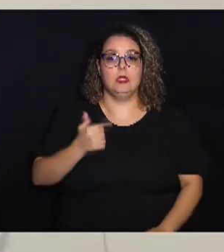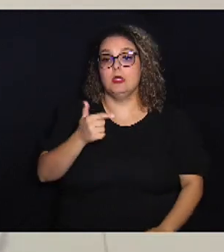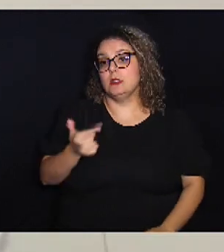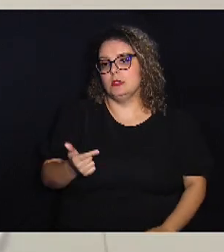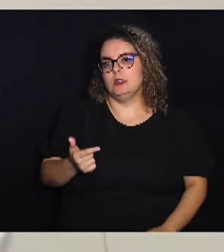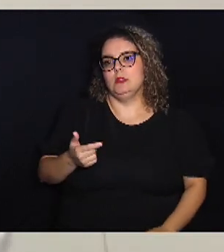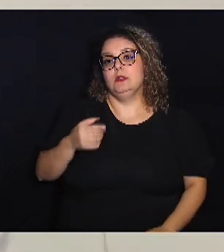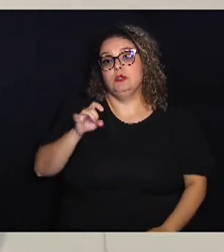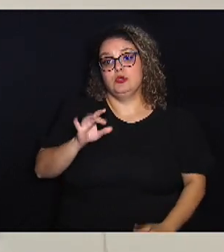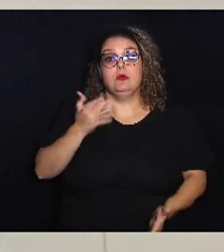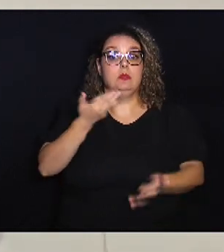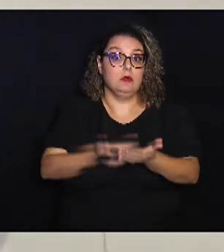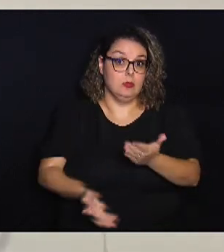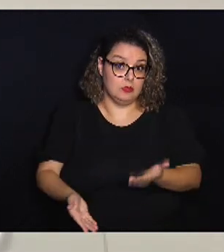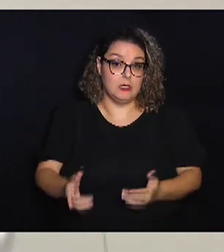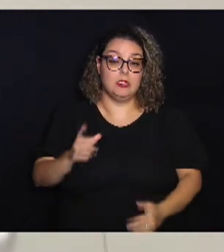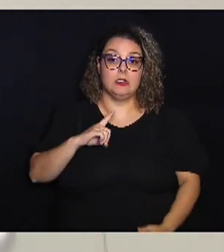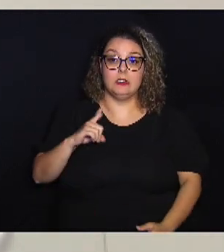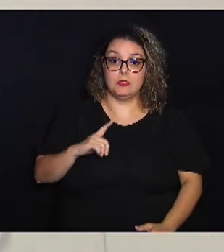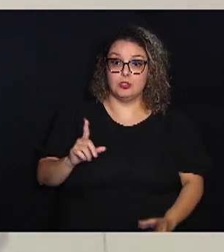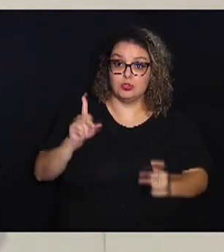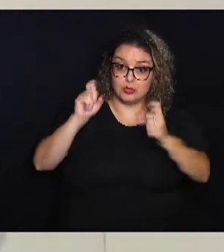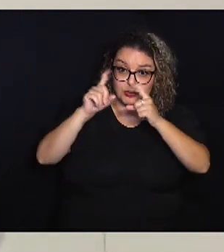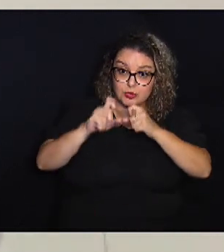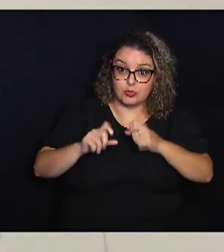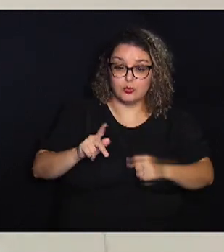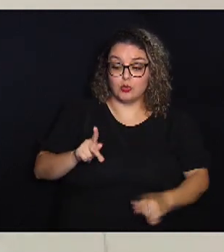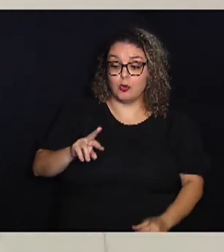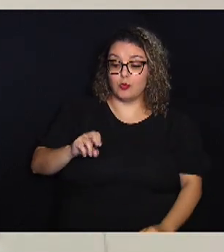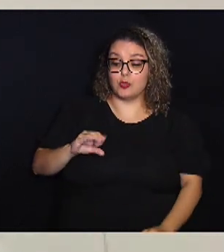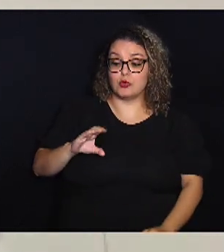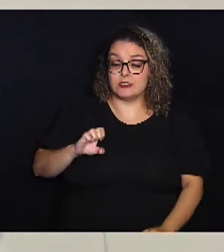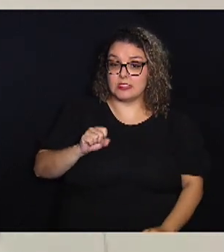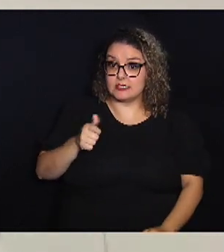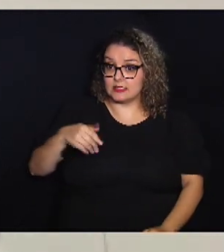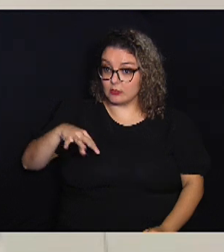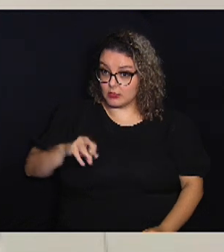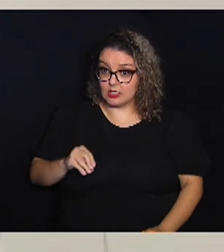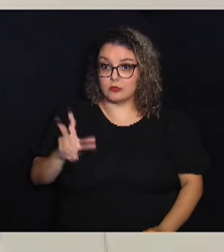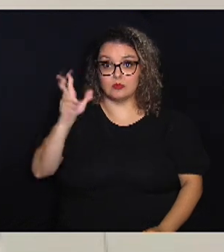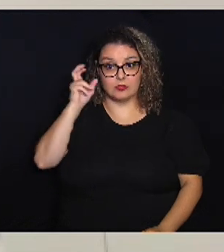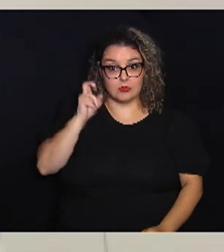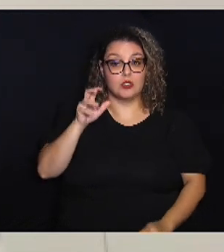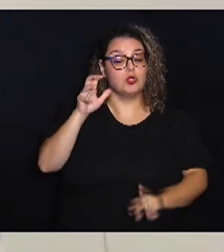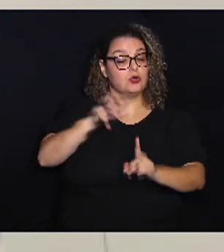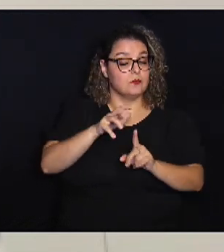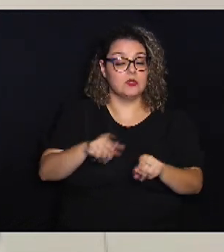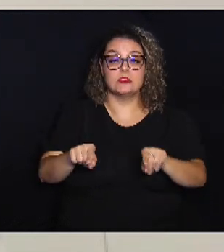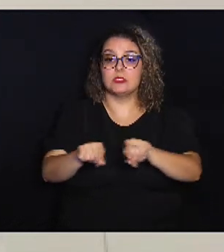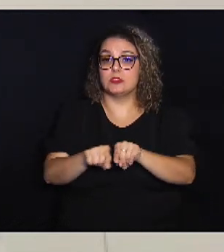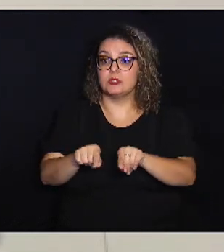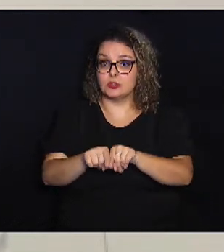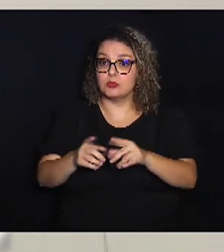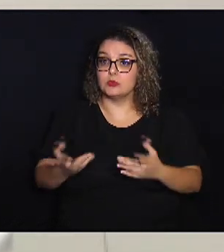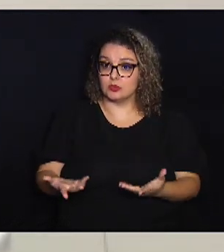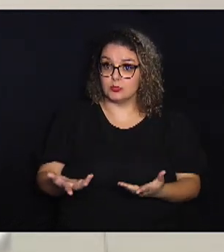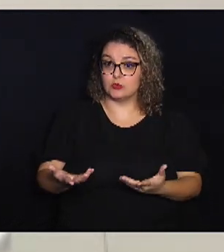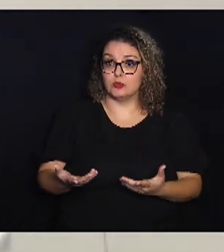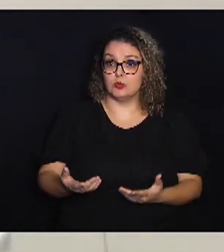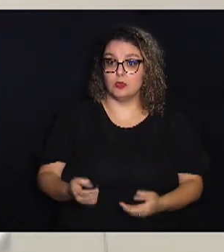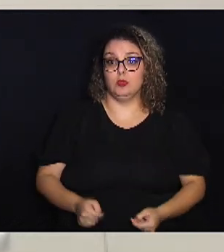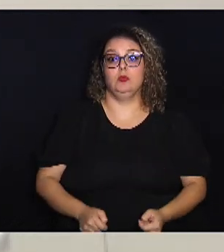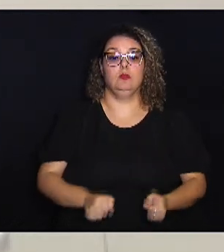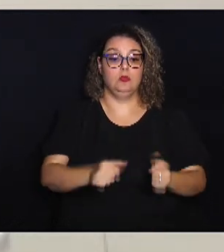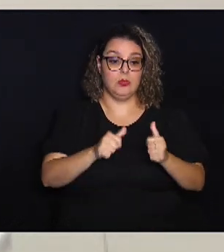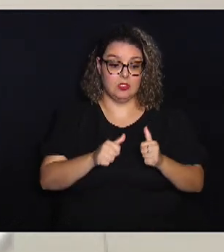uma perda, pode ter dificuldades no processamento auditivo, e aí afetar também o ganho que